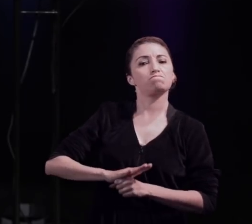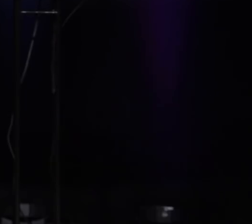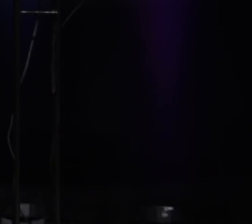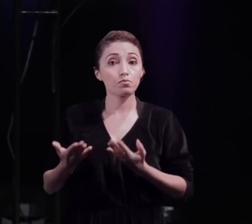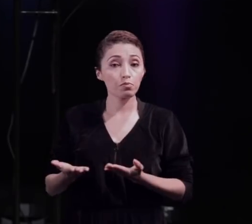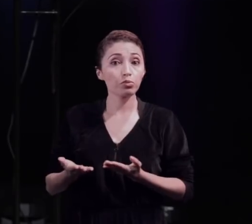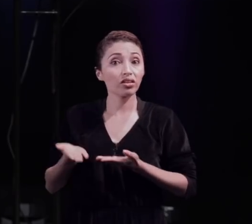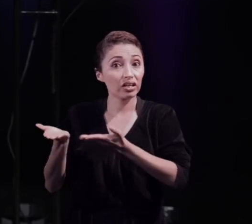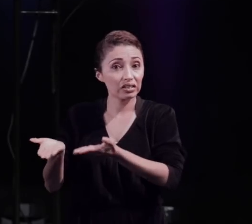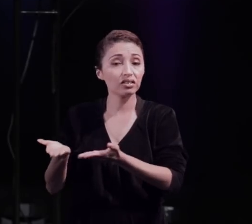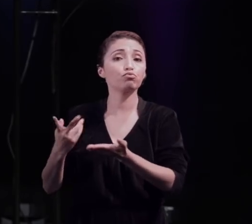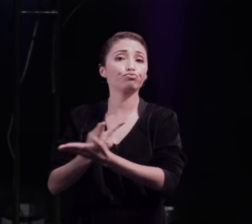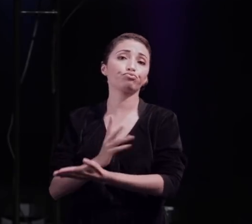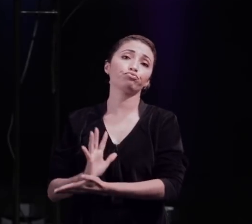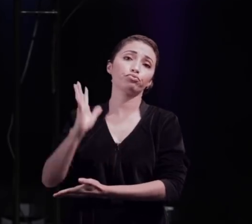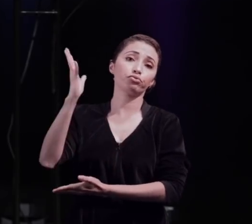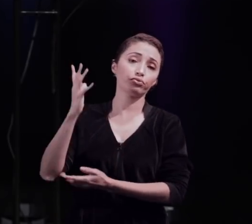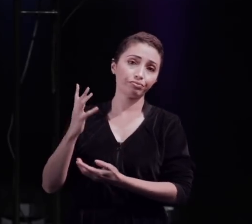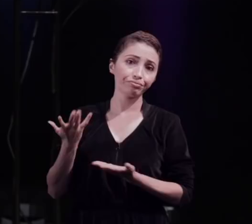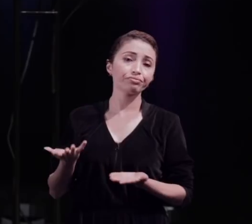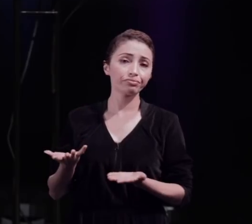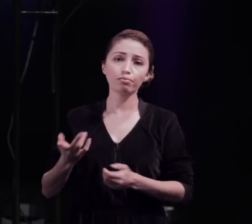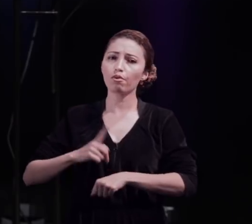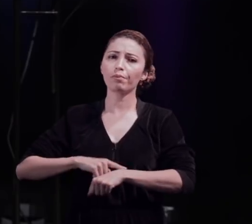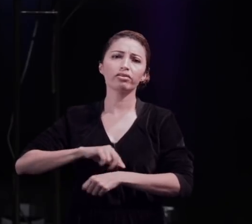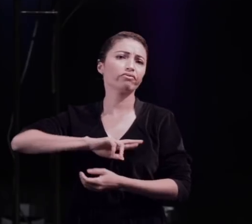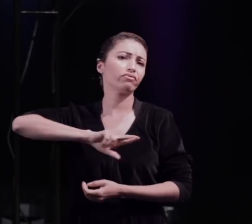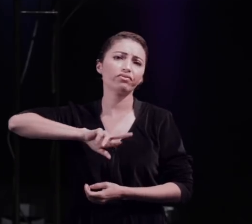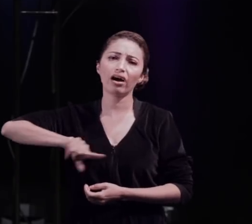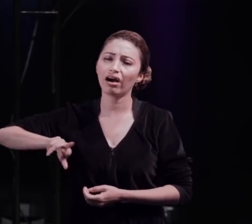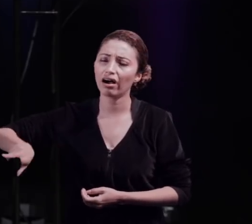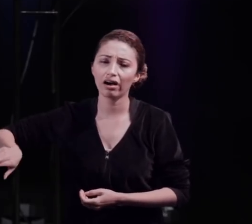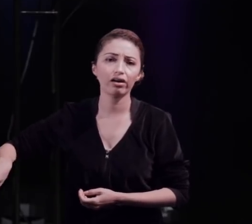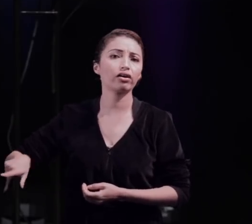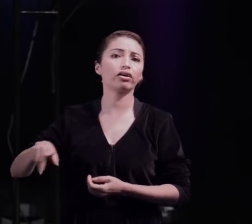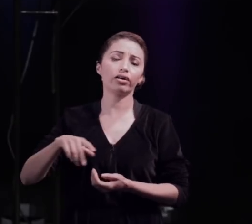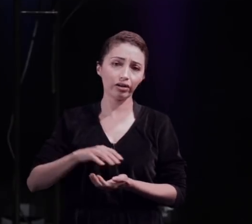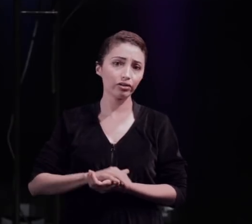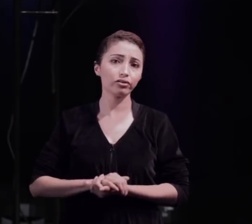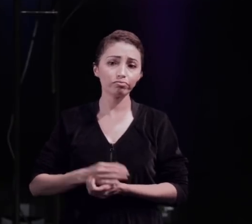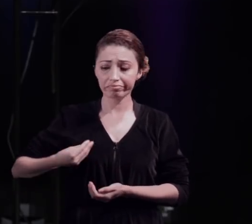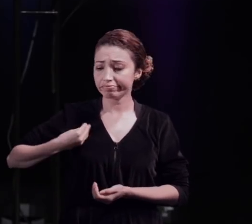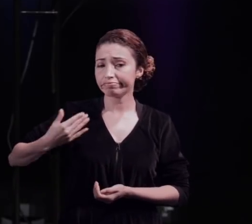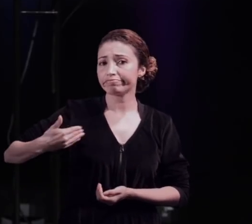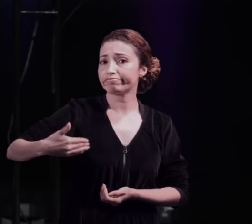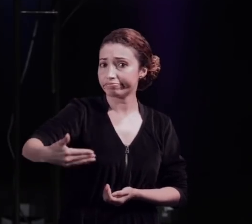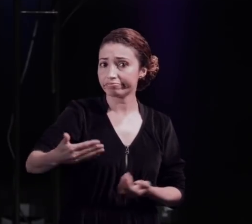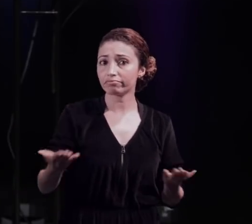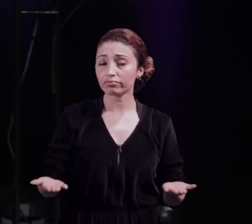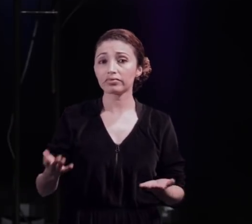E isto acontece em diversos momentos e situações do nosso viver. E